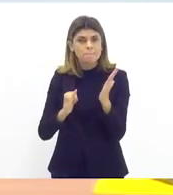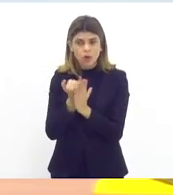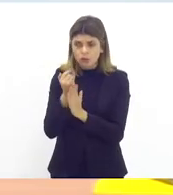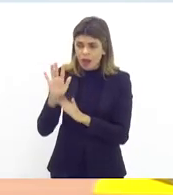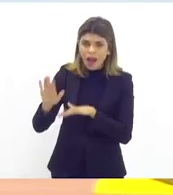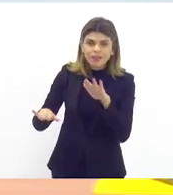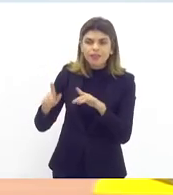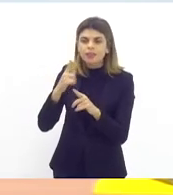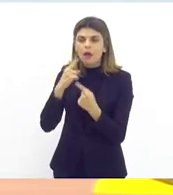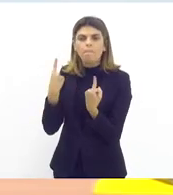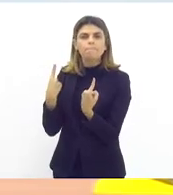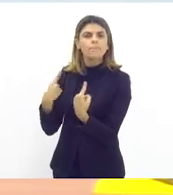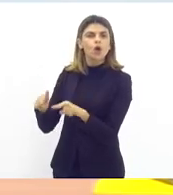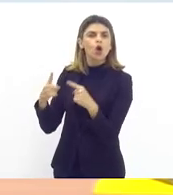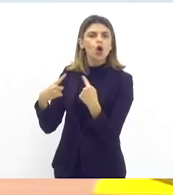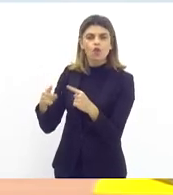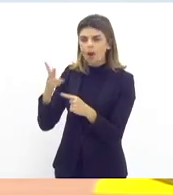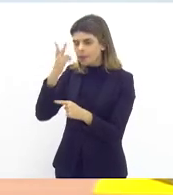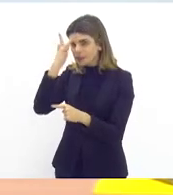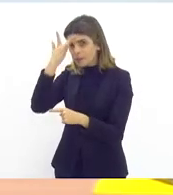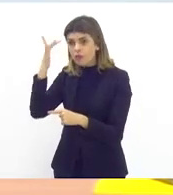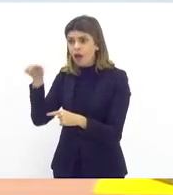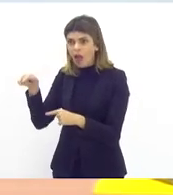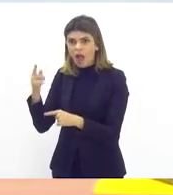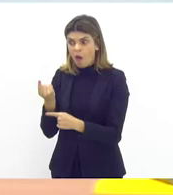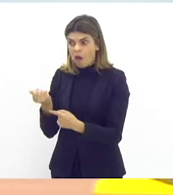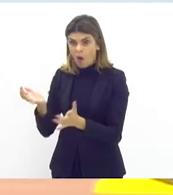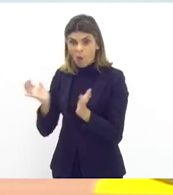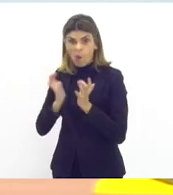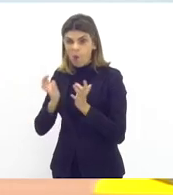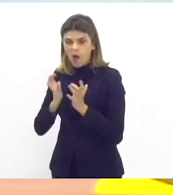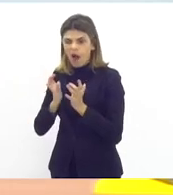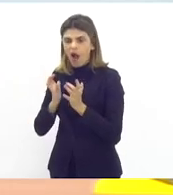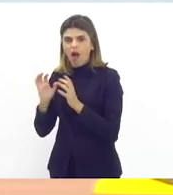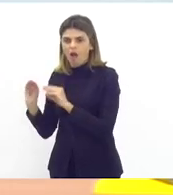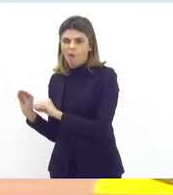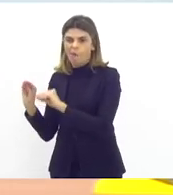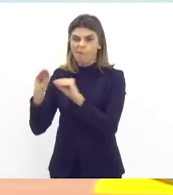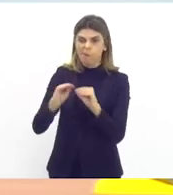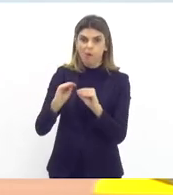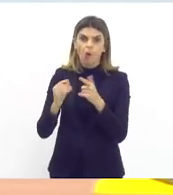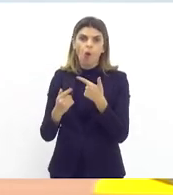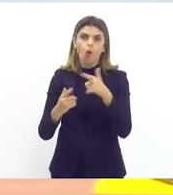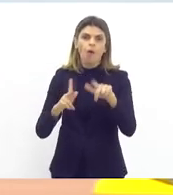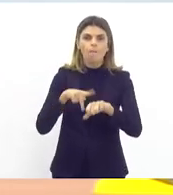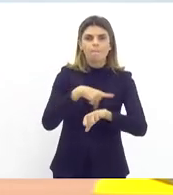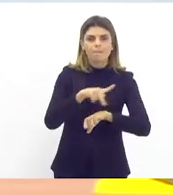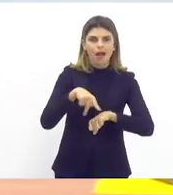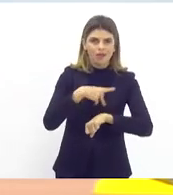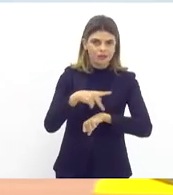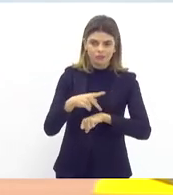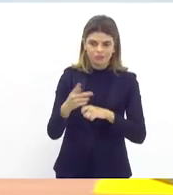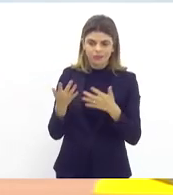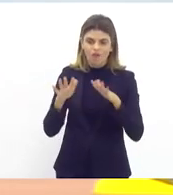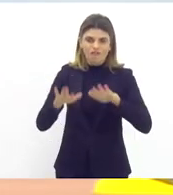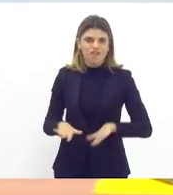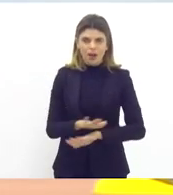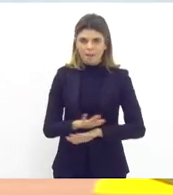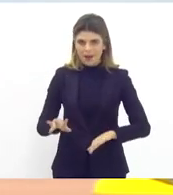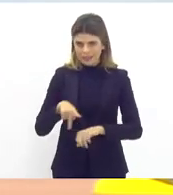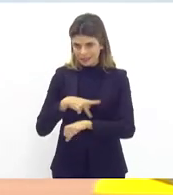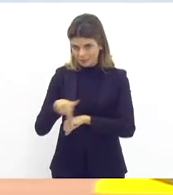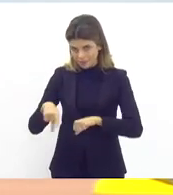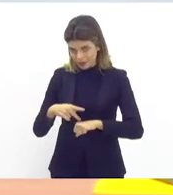vezes provocam uma fuga de pessoas de altíssima renda, de altíssimo patrimônio do país.